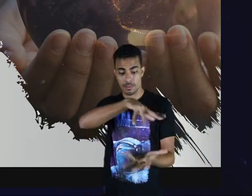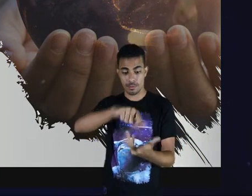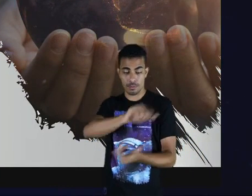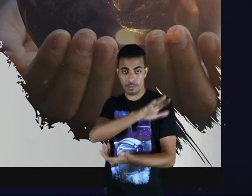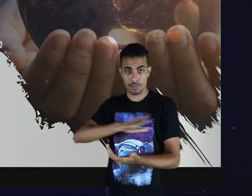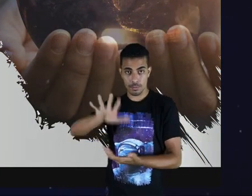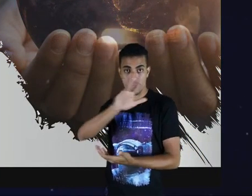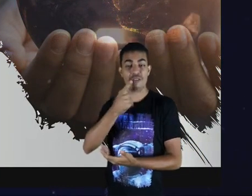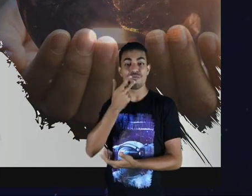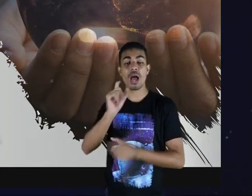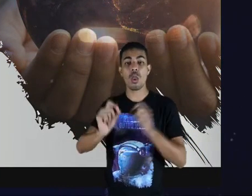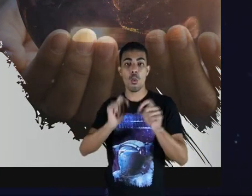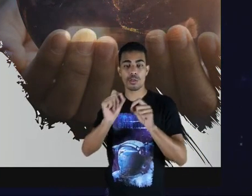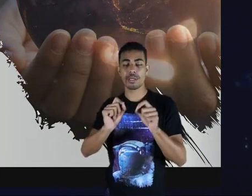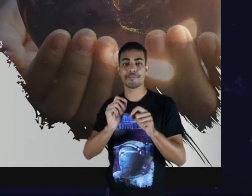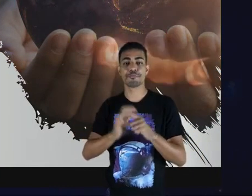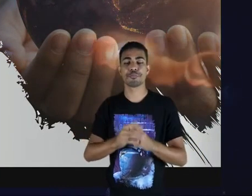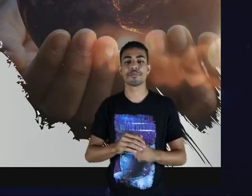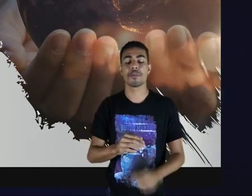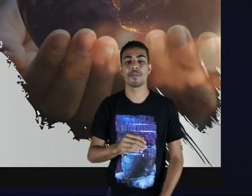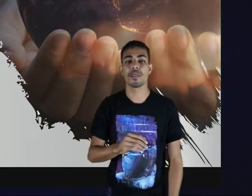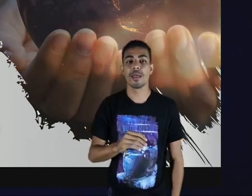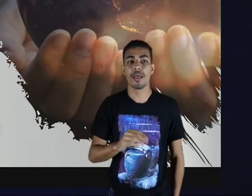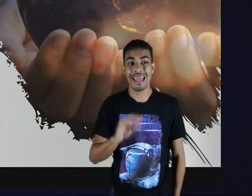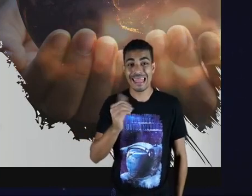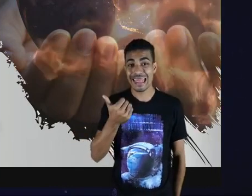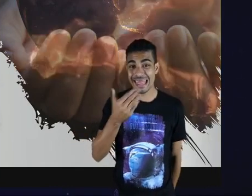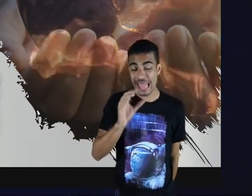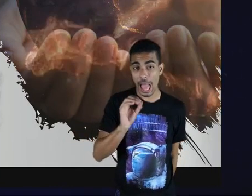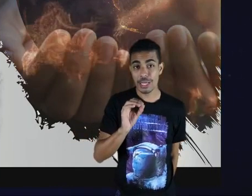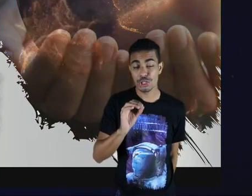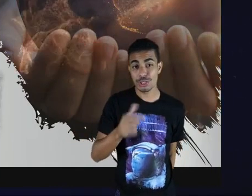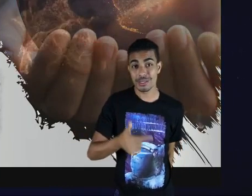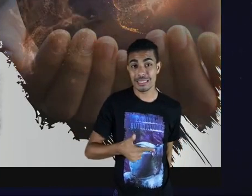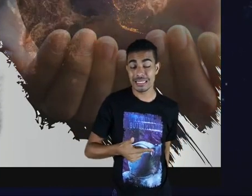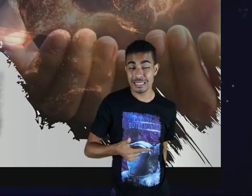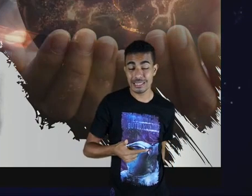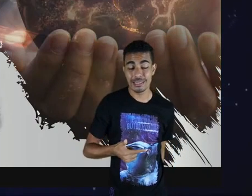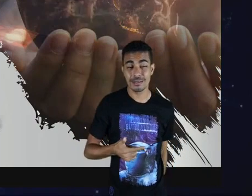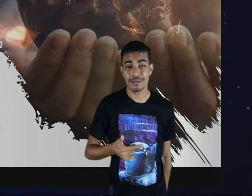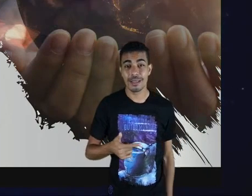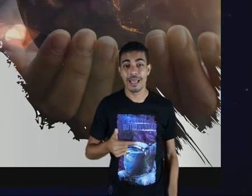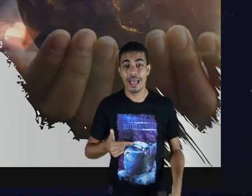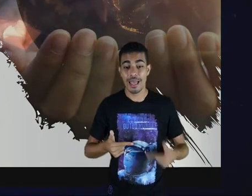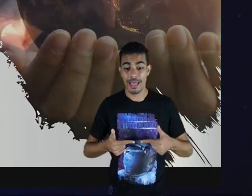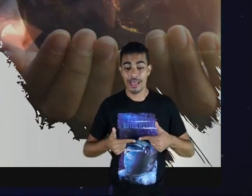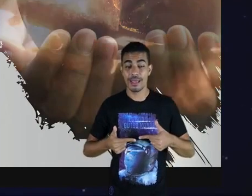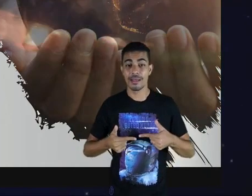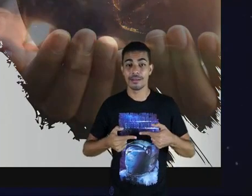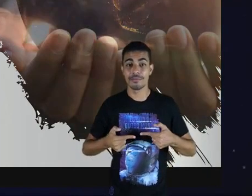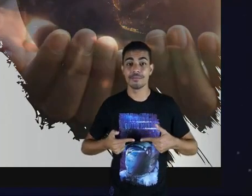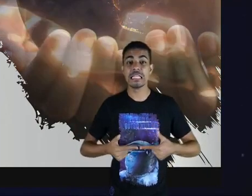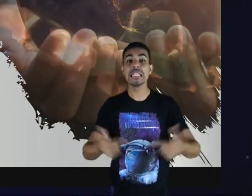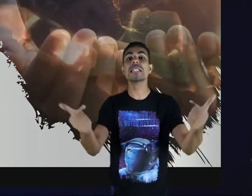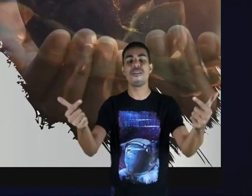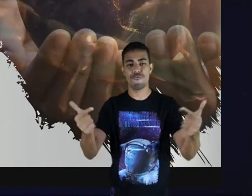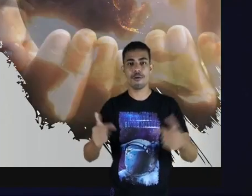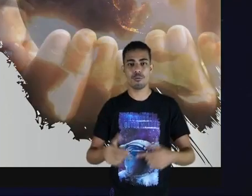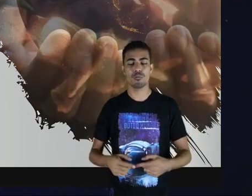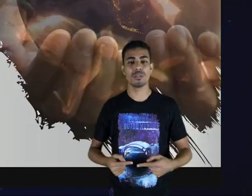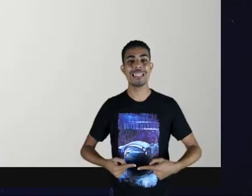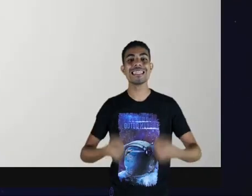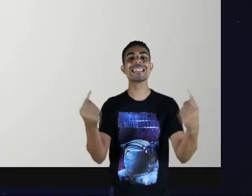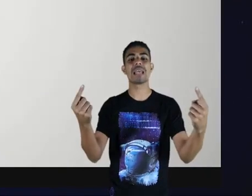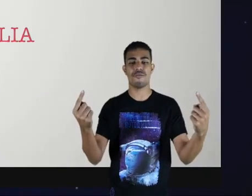apresenta para nós 10 desafios mundiais atuais. E eu quero colocar para vocês esses